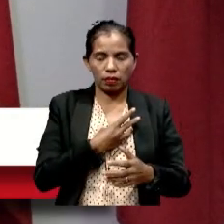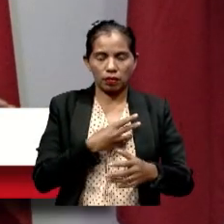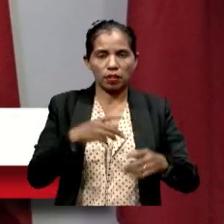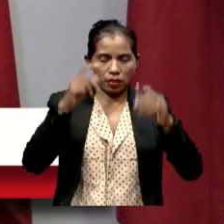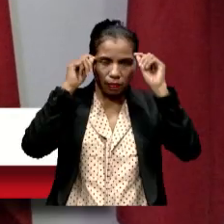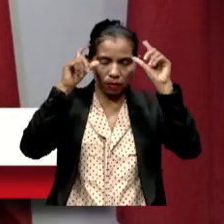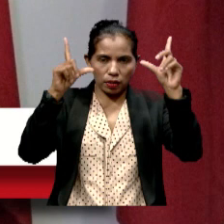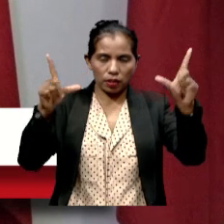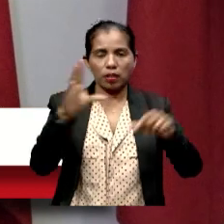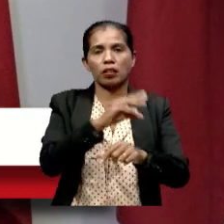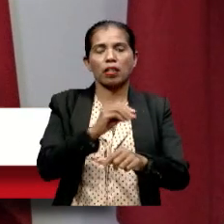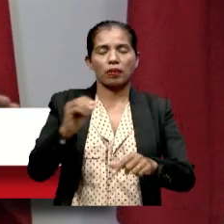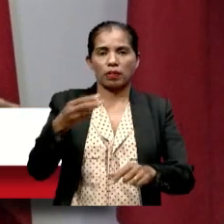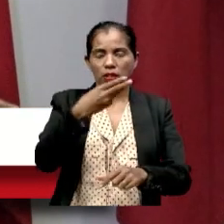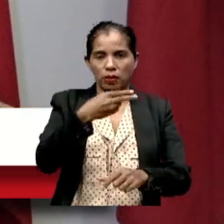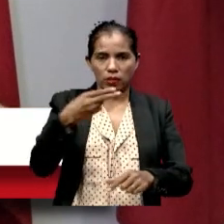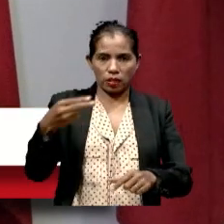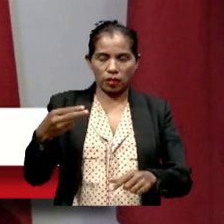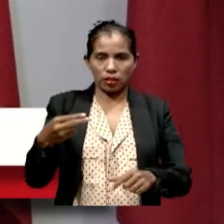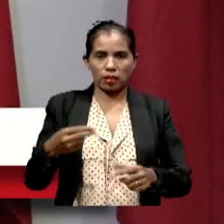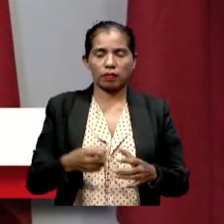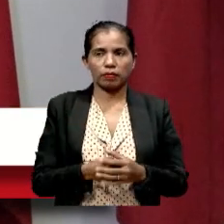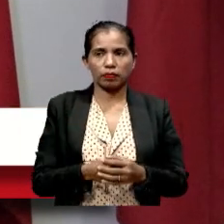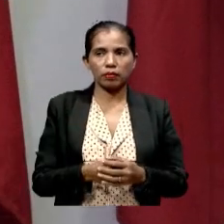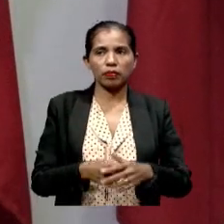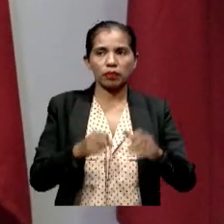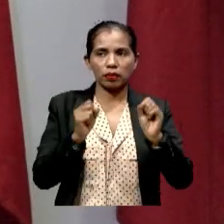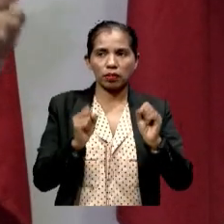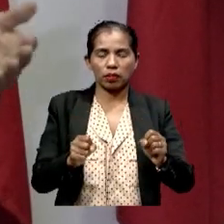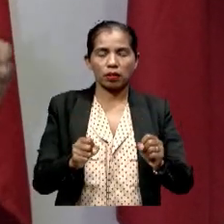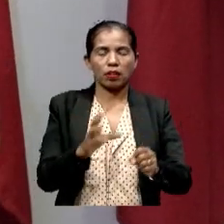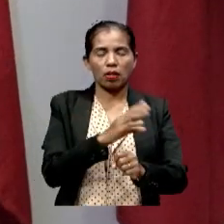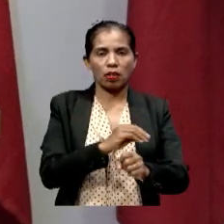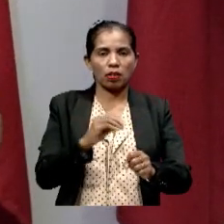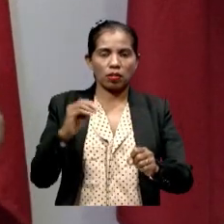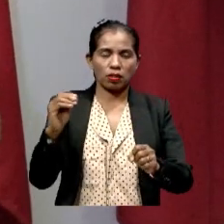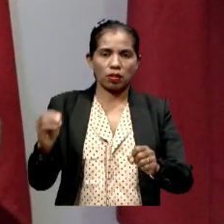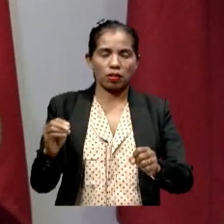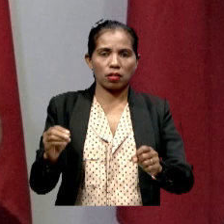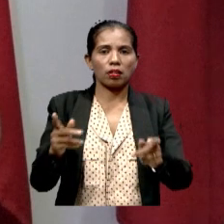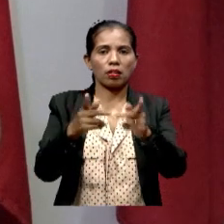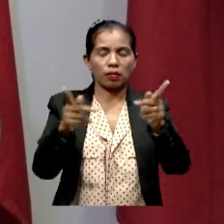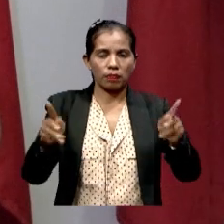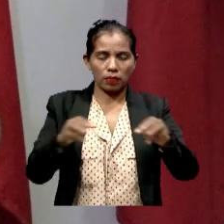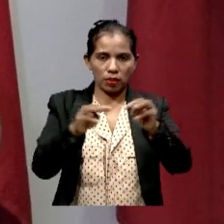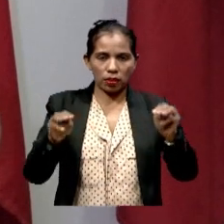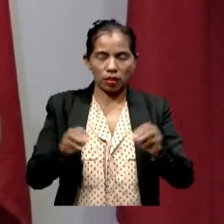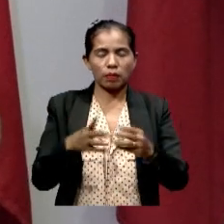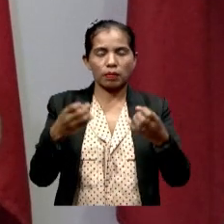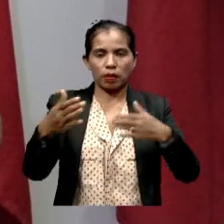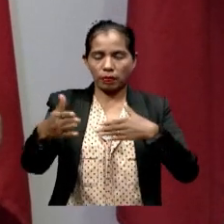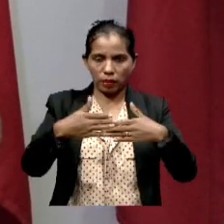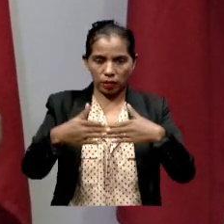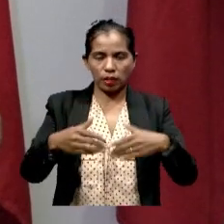Timor-Leste com a República Indonésia. E a República Indonésia, claro, com a província de Barak, né? Província, não é bem seguida, Rabat,